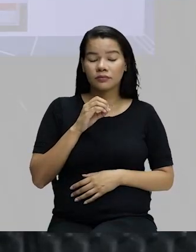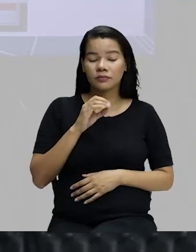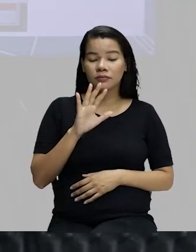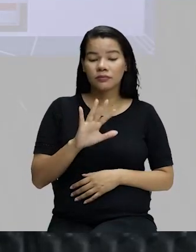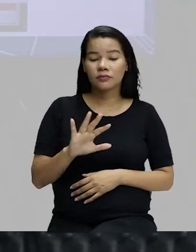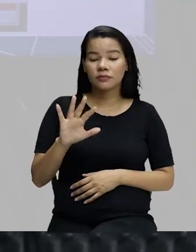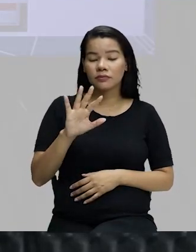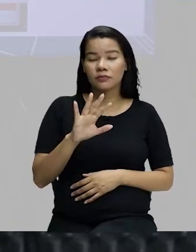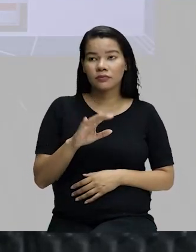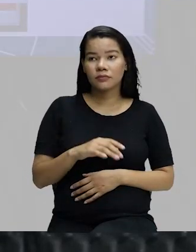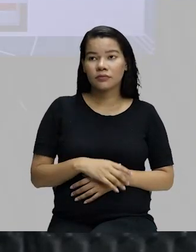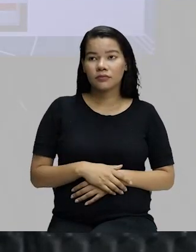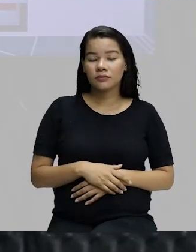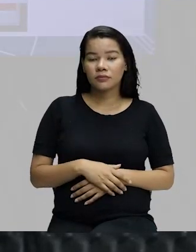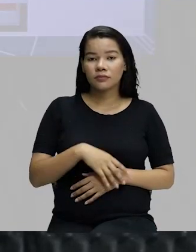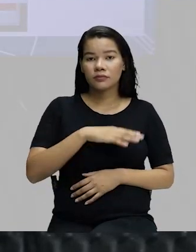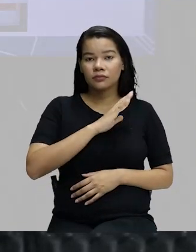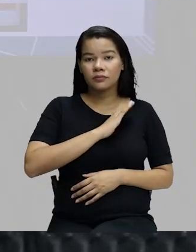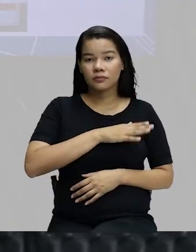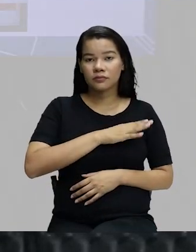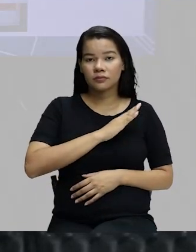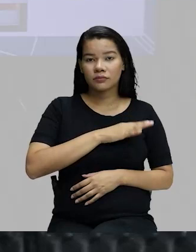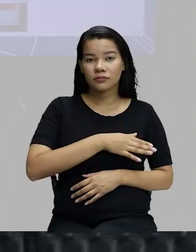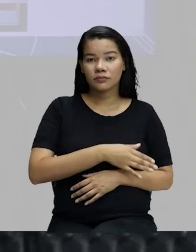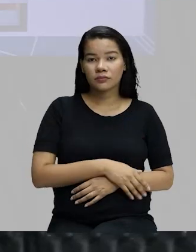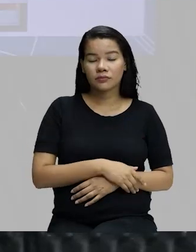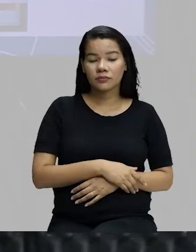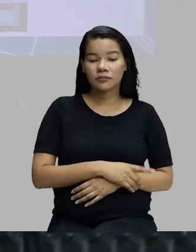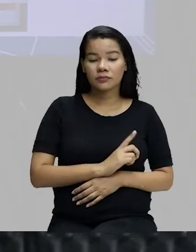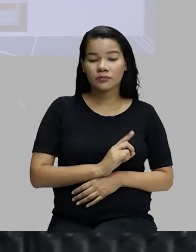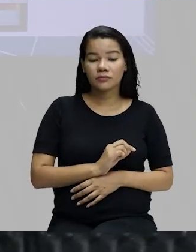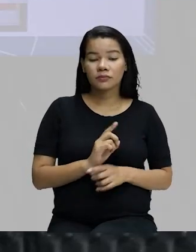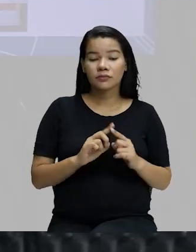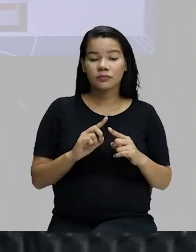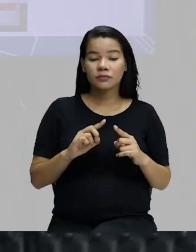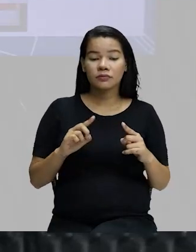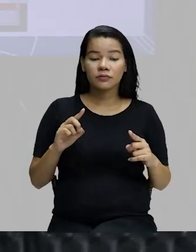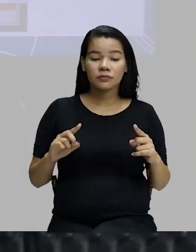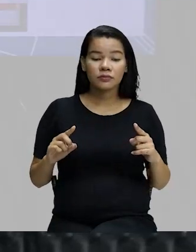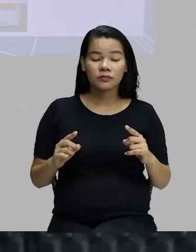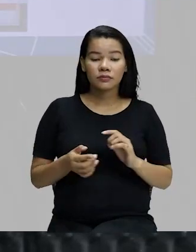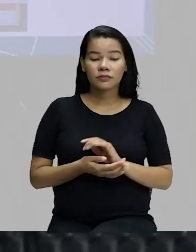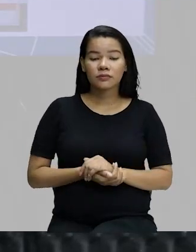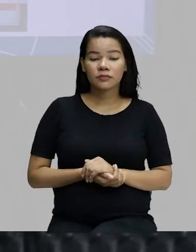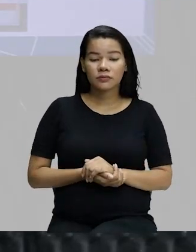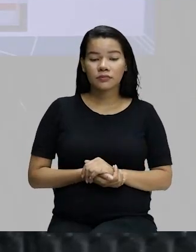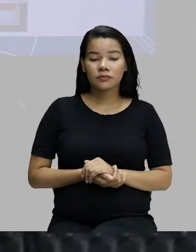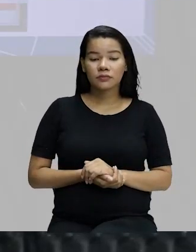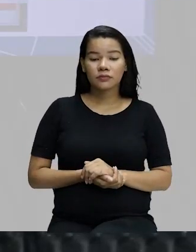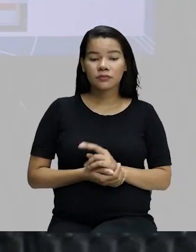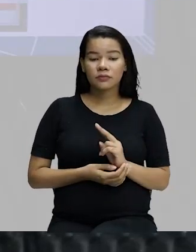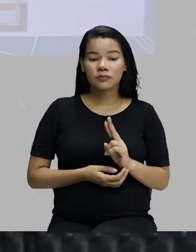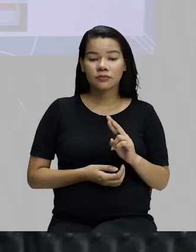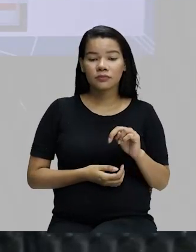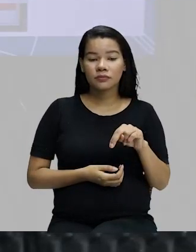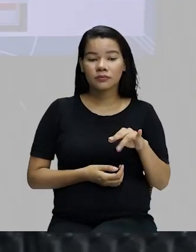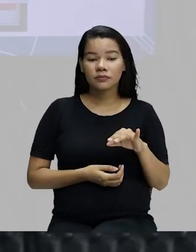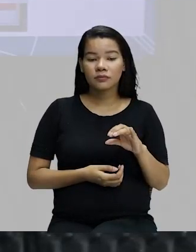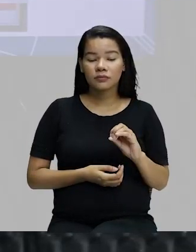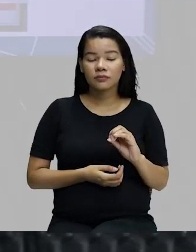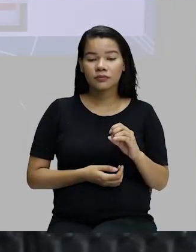núcleo do reator, o coração do reator, é um material fissionável, o urânio